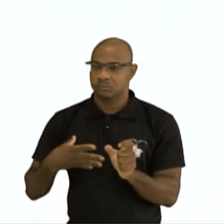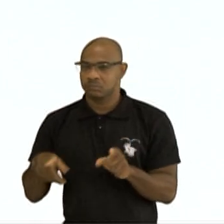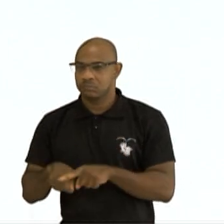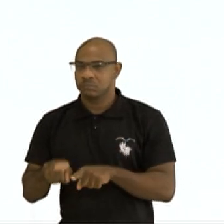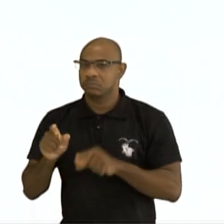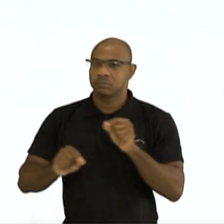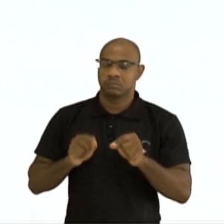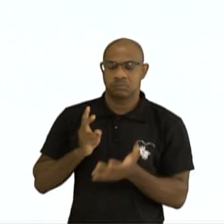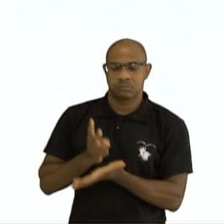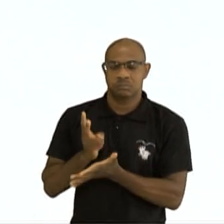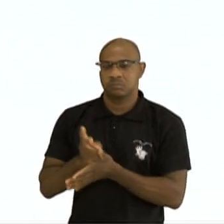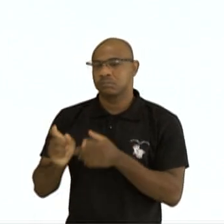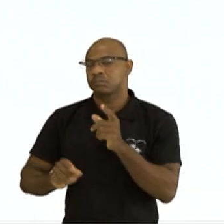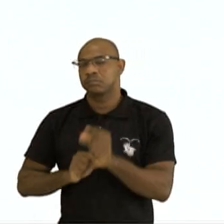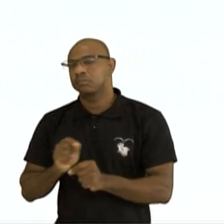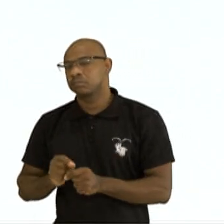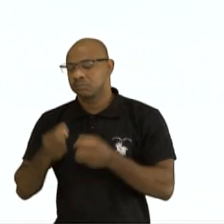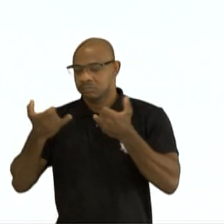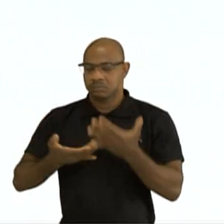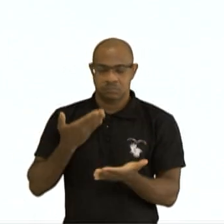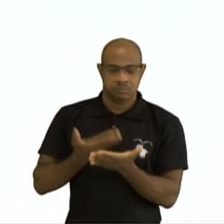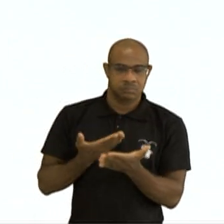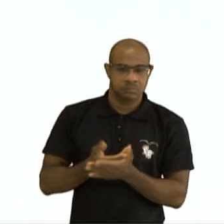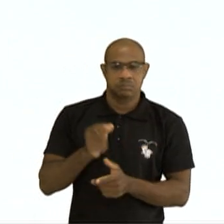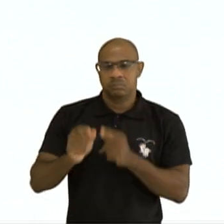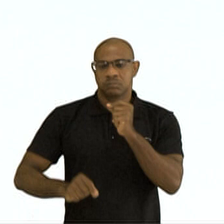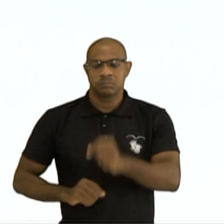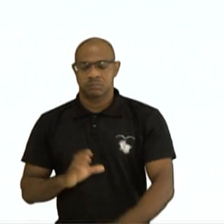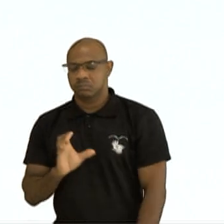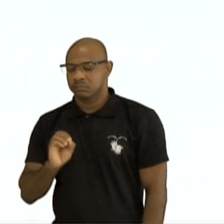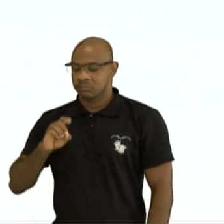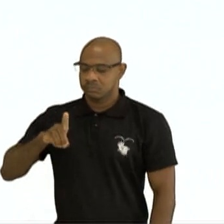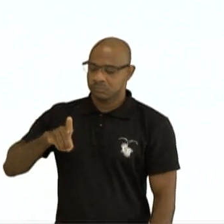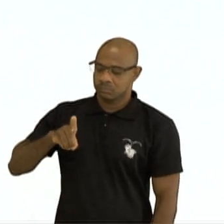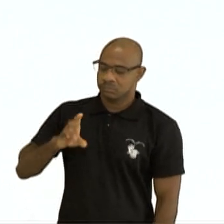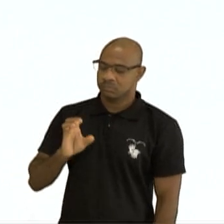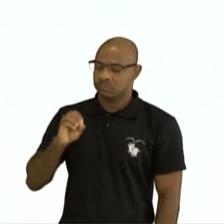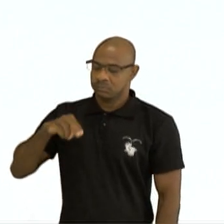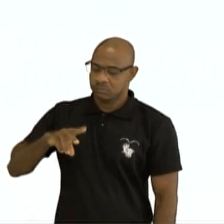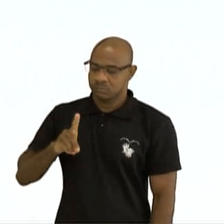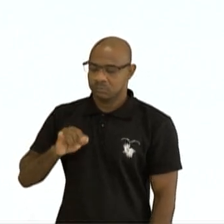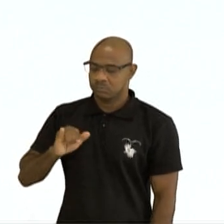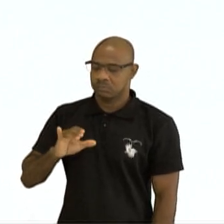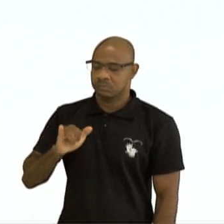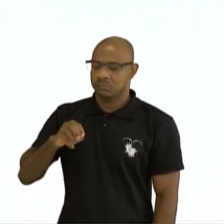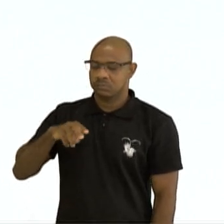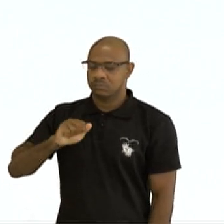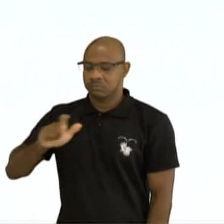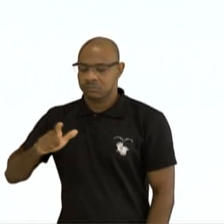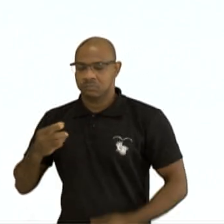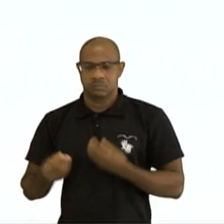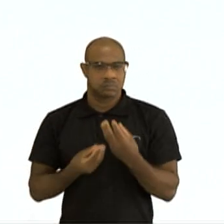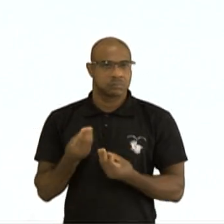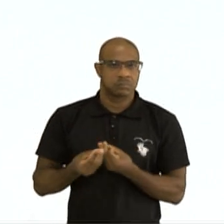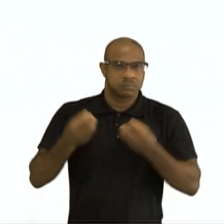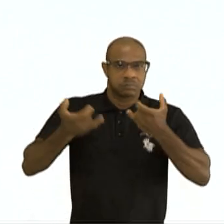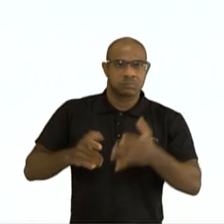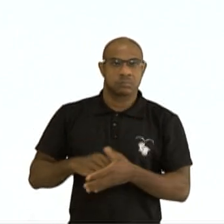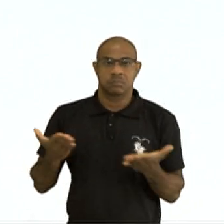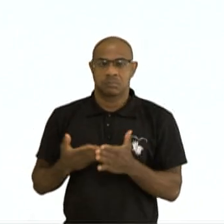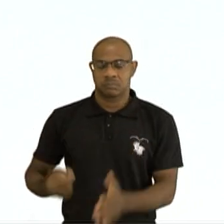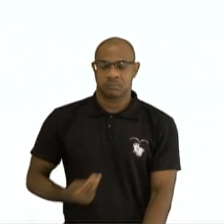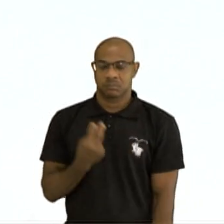vamos continuar aqui os nossos estudos das condicionais, só que nessa aula aqui nós vamos falar sobre a segunda